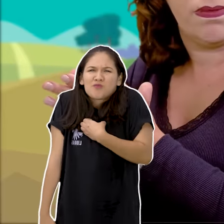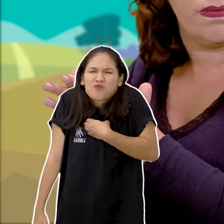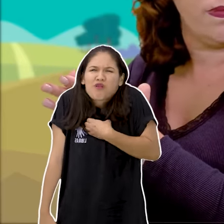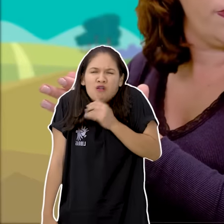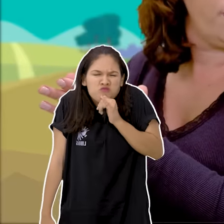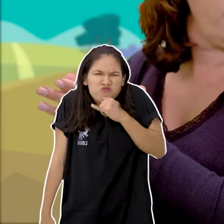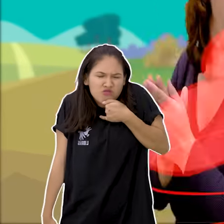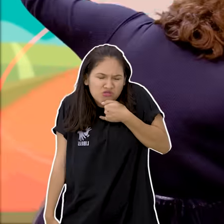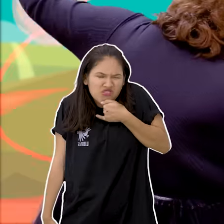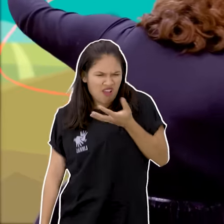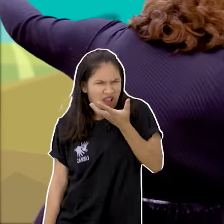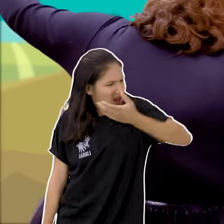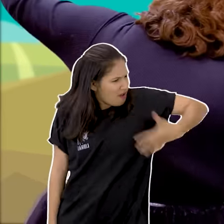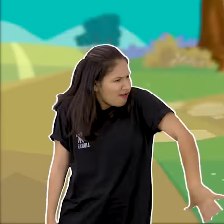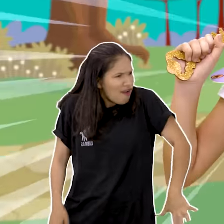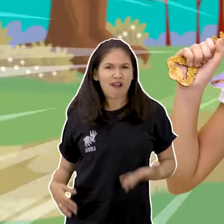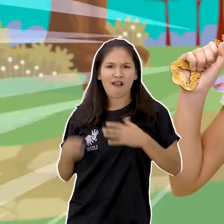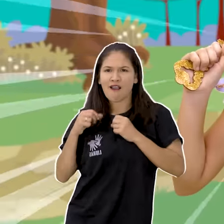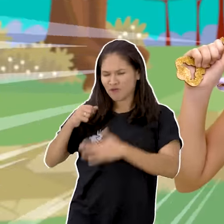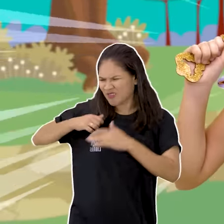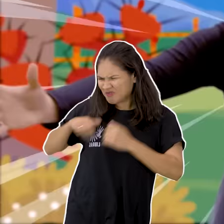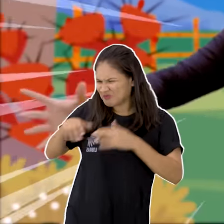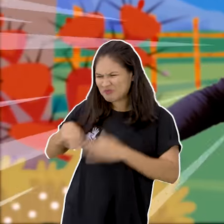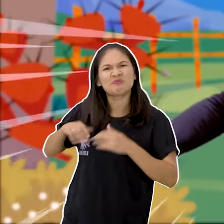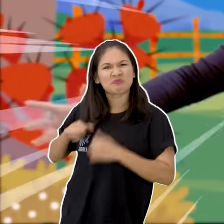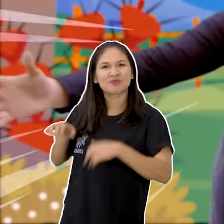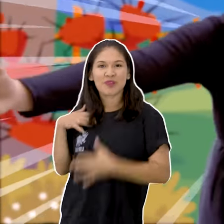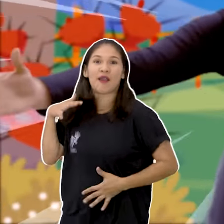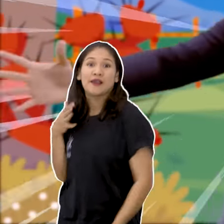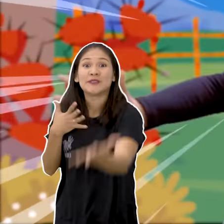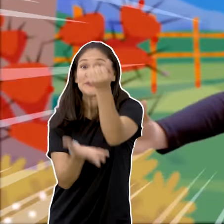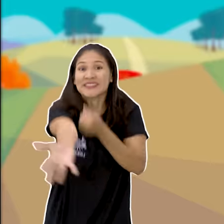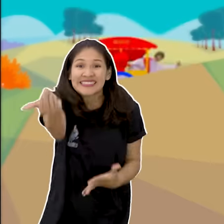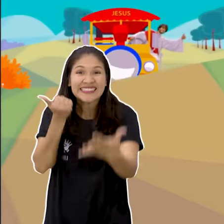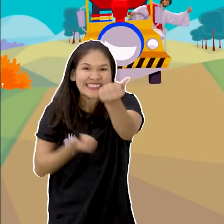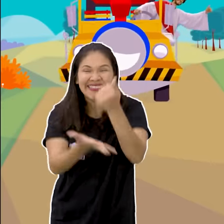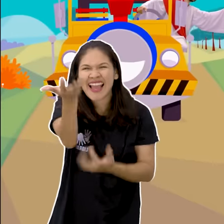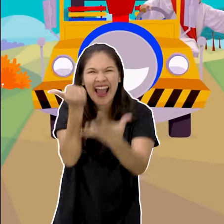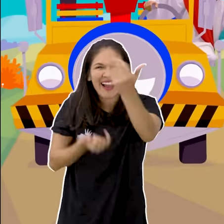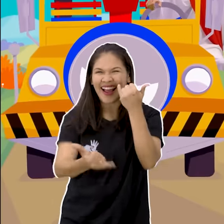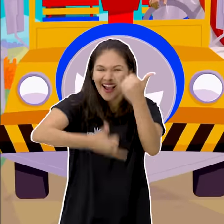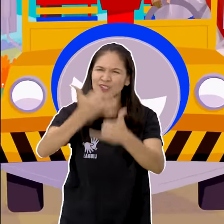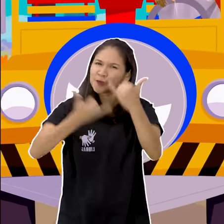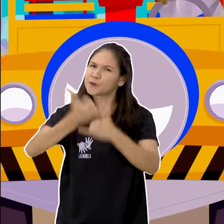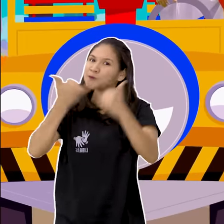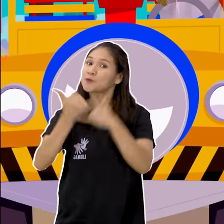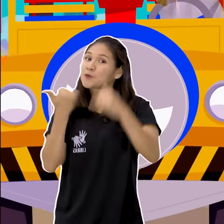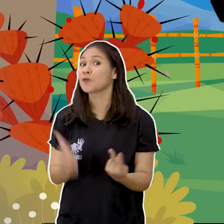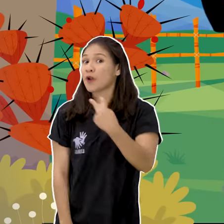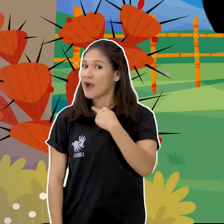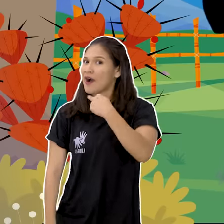Eu não quero ficar nessa tristeza. Então vamos mandar ela embora. Todo mundo entra nessa